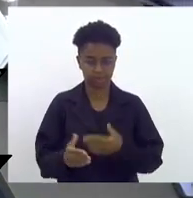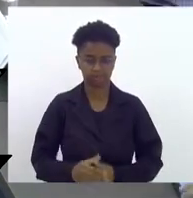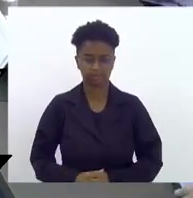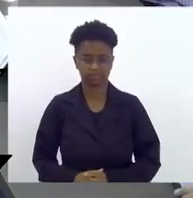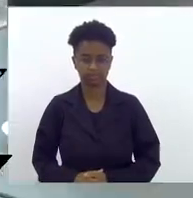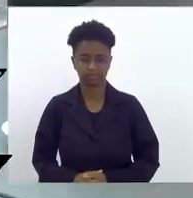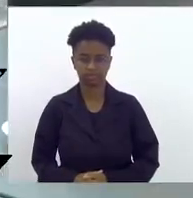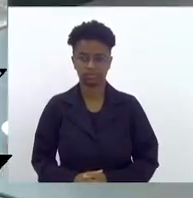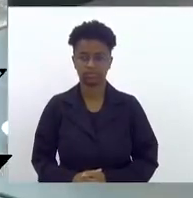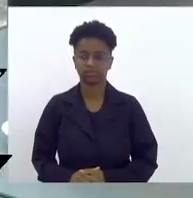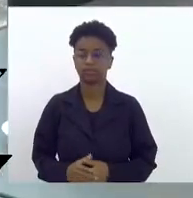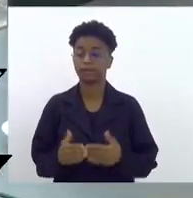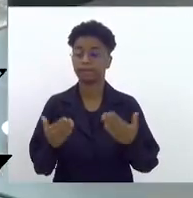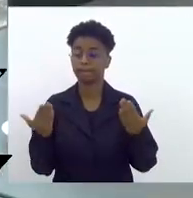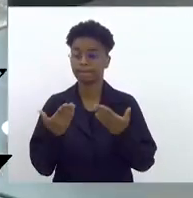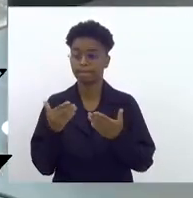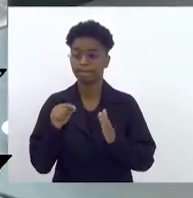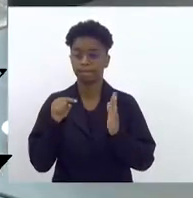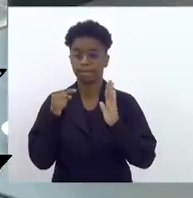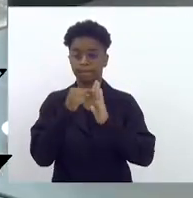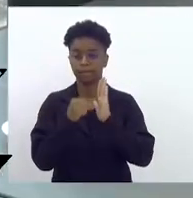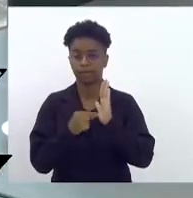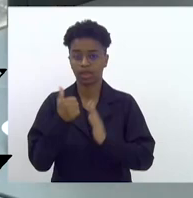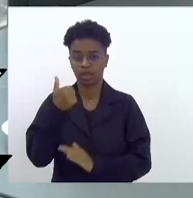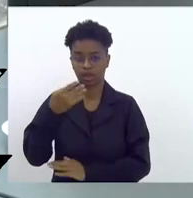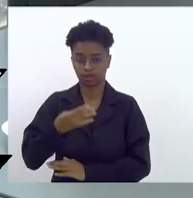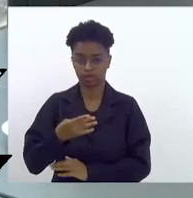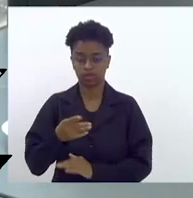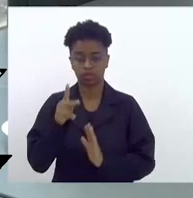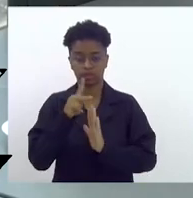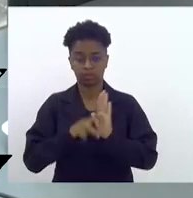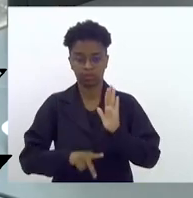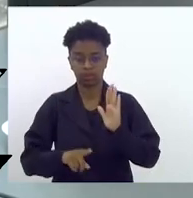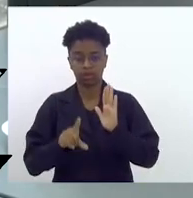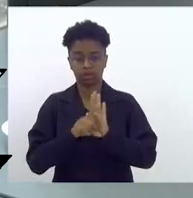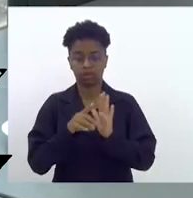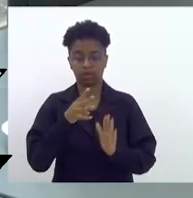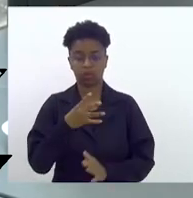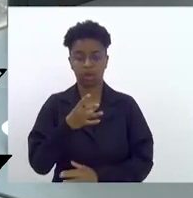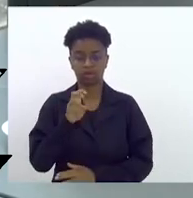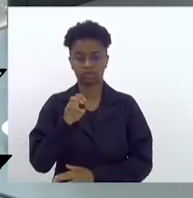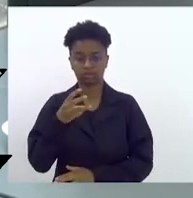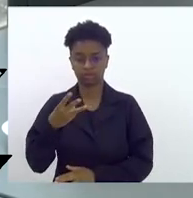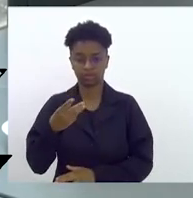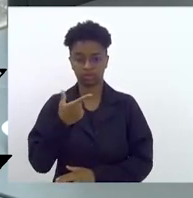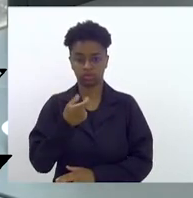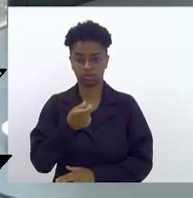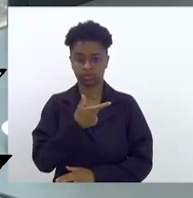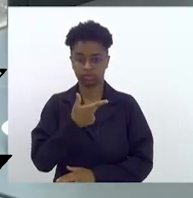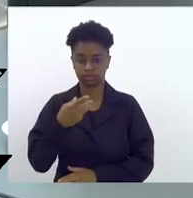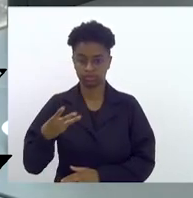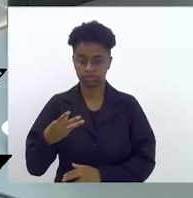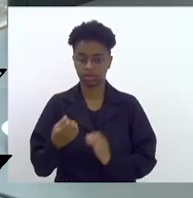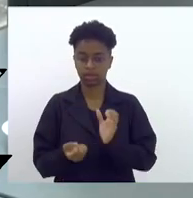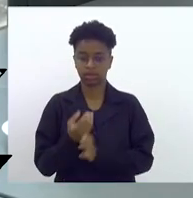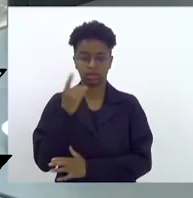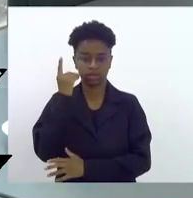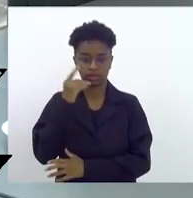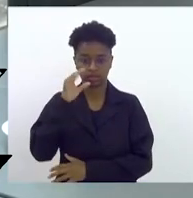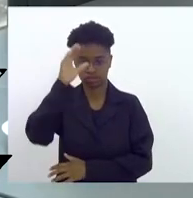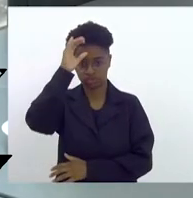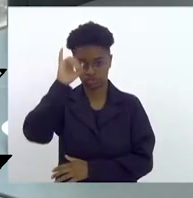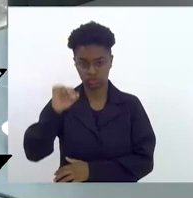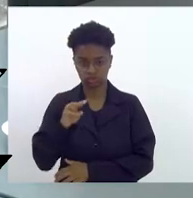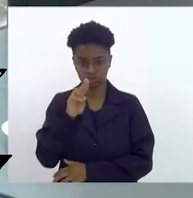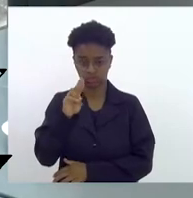então ao 14 da pauta projeto 453 de 23 de autoria da deputada tia